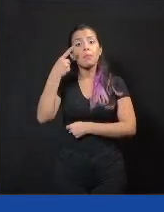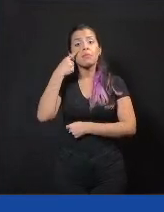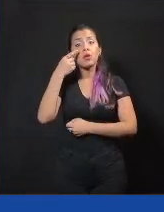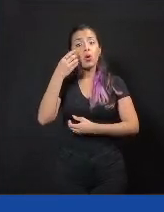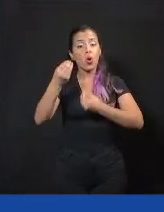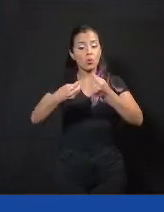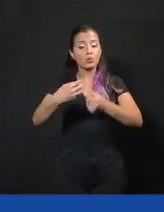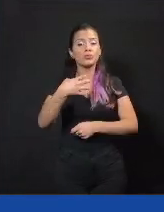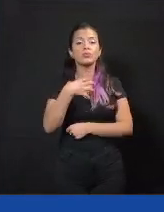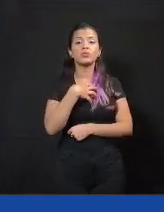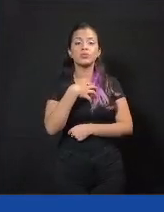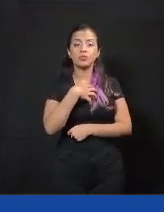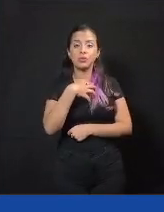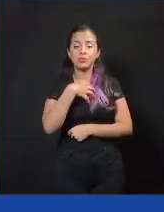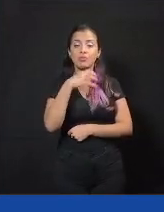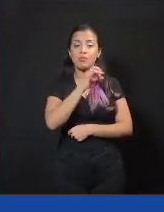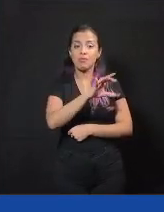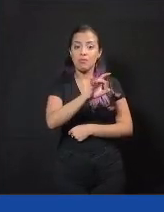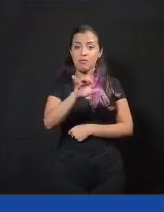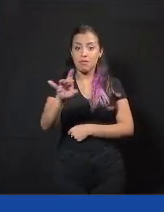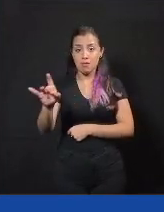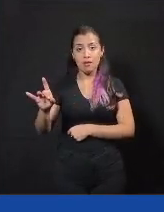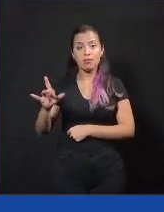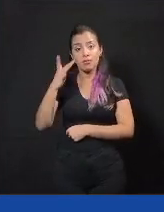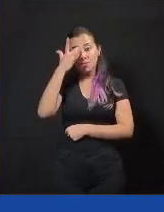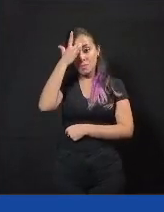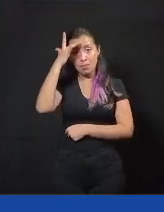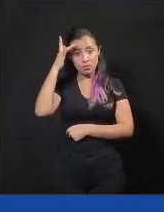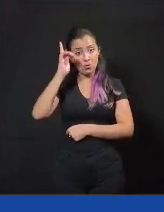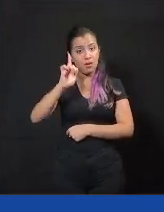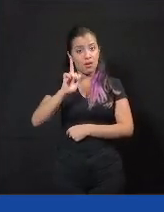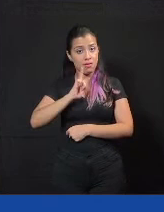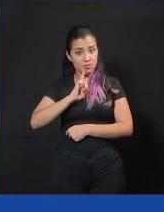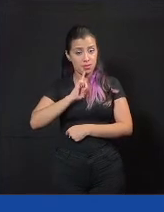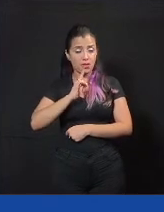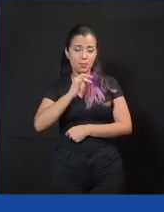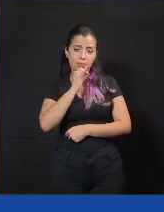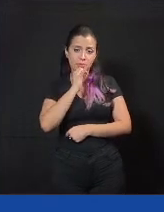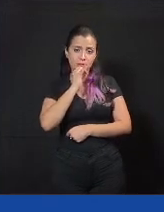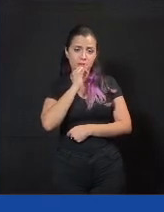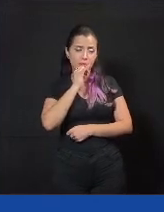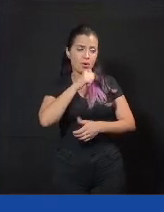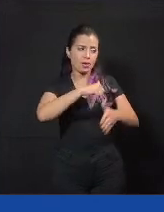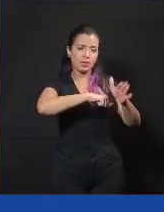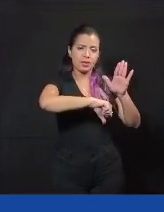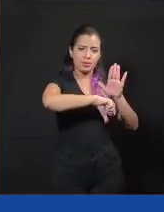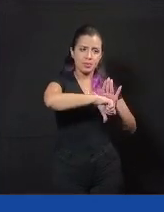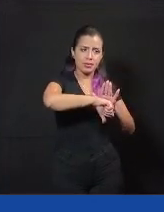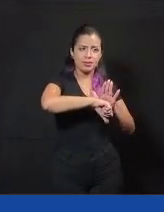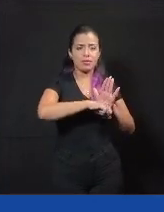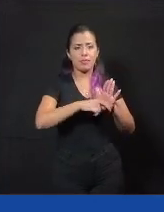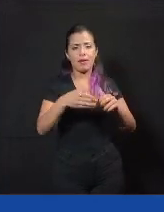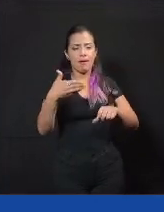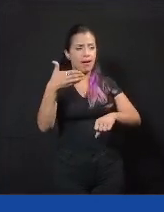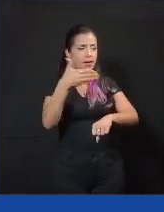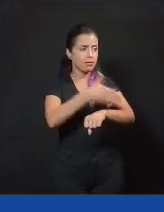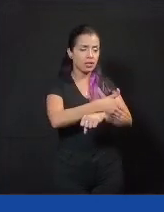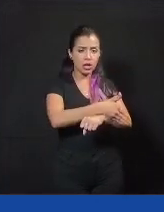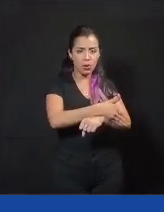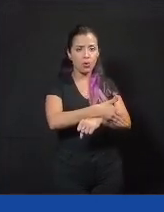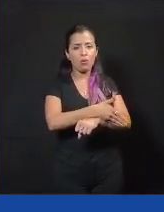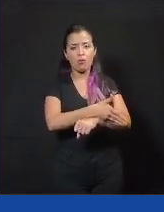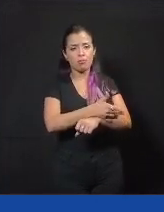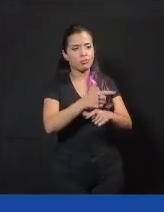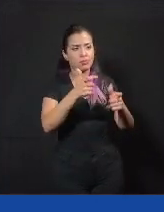formas de caracterização daqueles que seriam vistos como criminosos, suspeitos, vadios, ou seja,